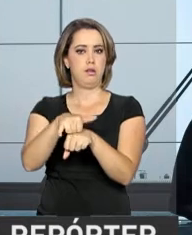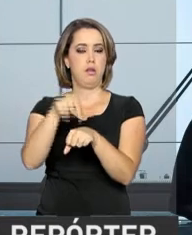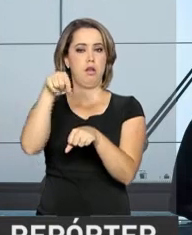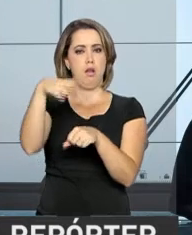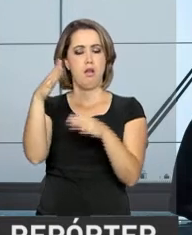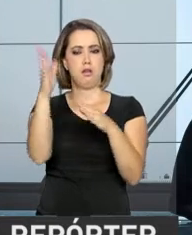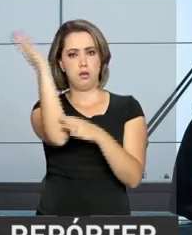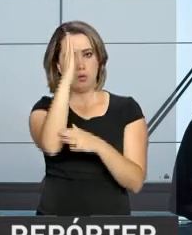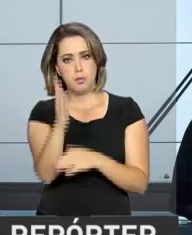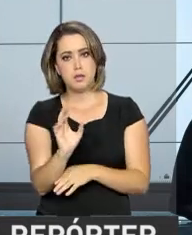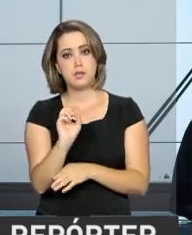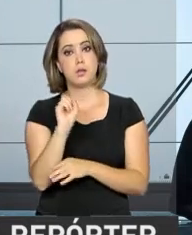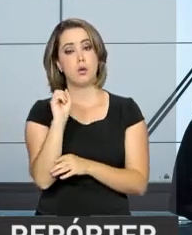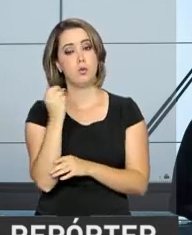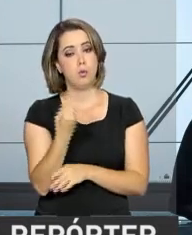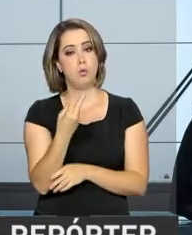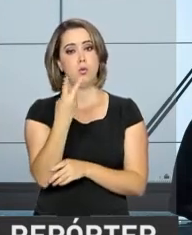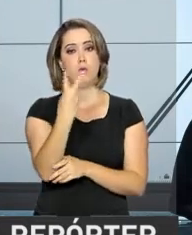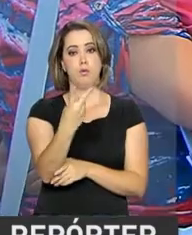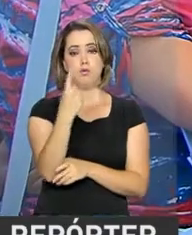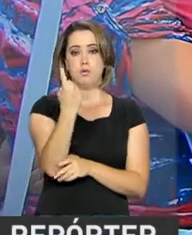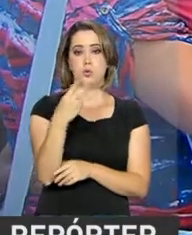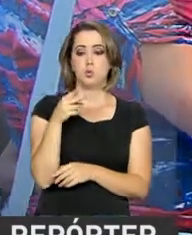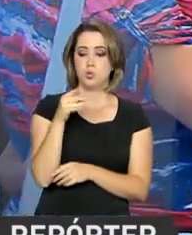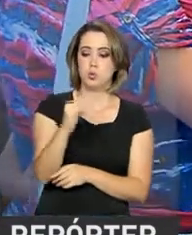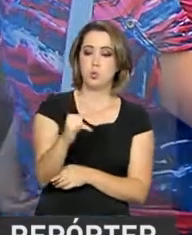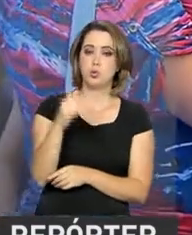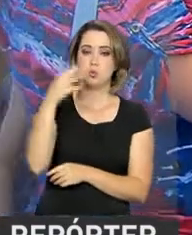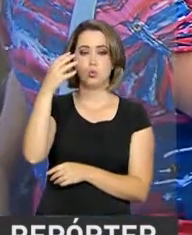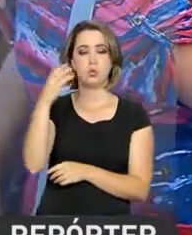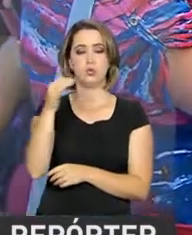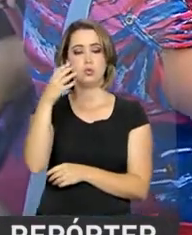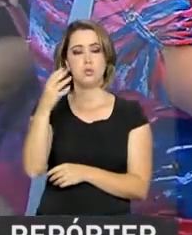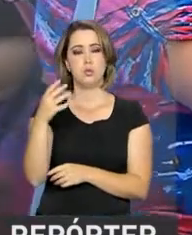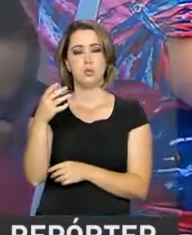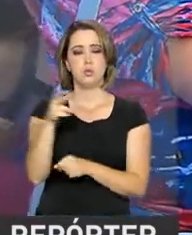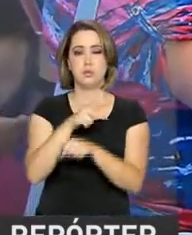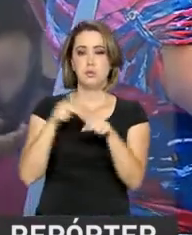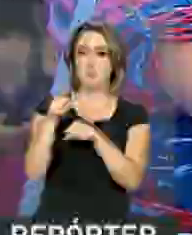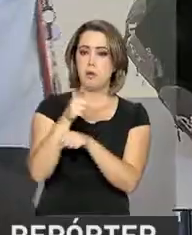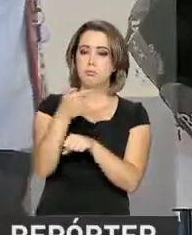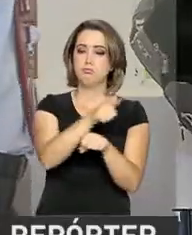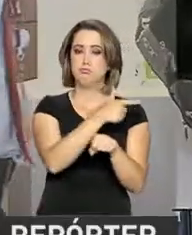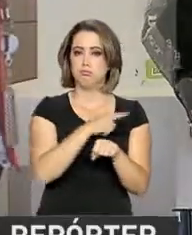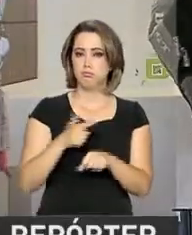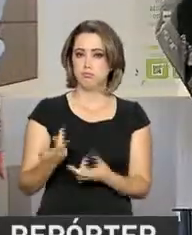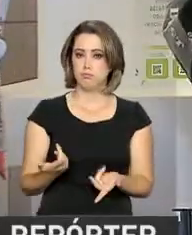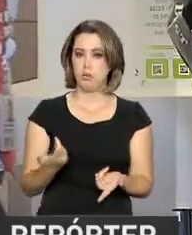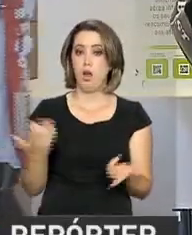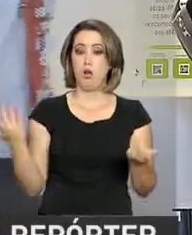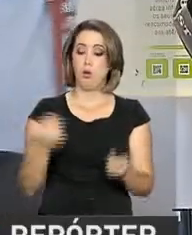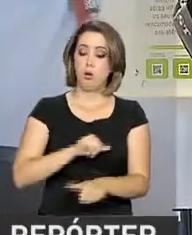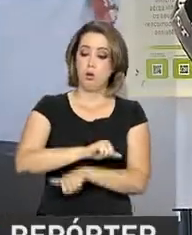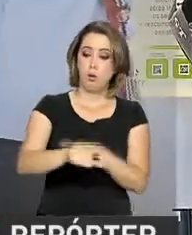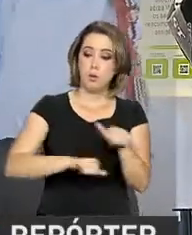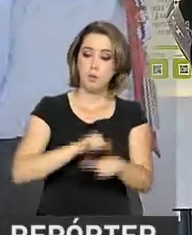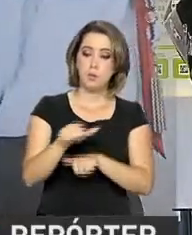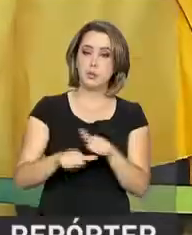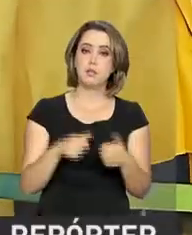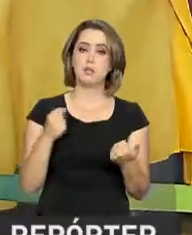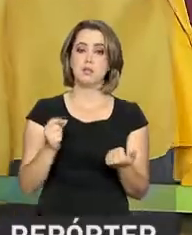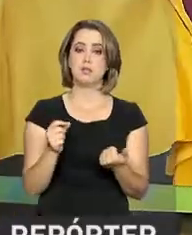21 dias para bolsas internacionais com as mudanças adotadas nas relações entre empresas aéreas e passageiros